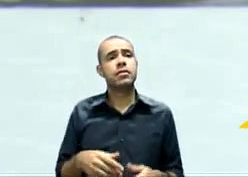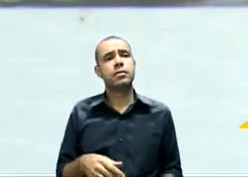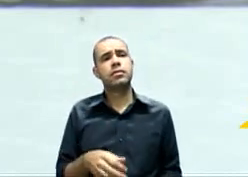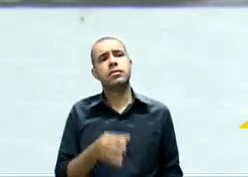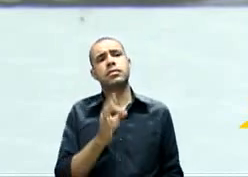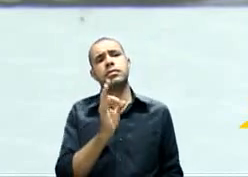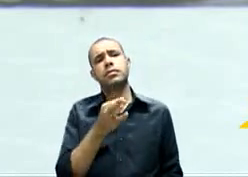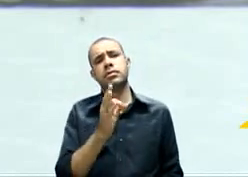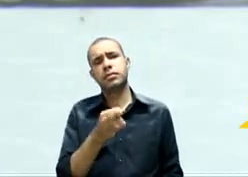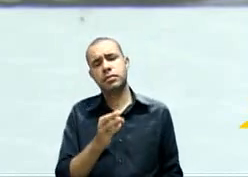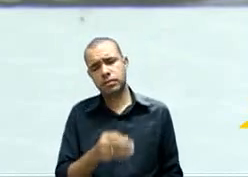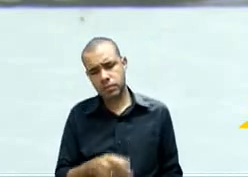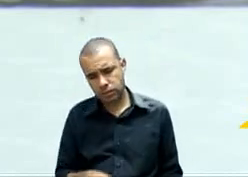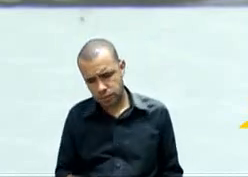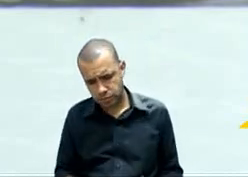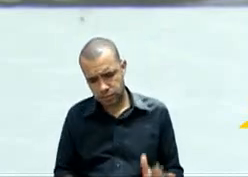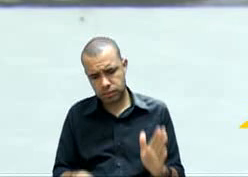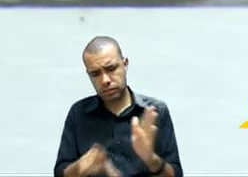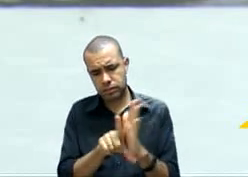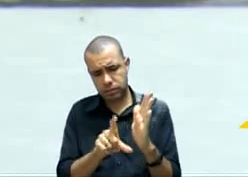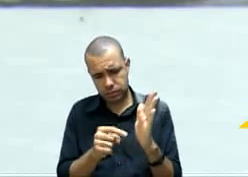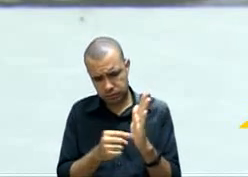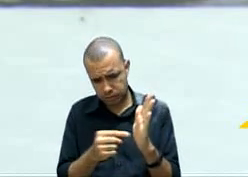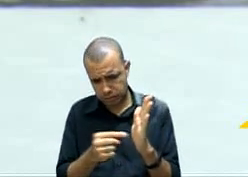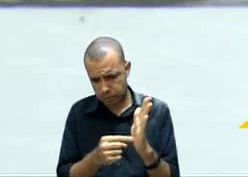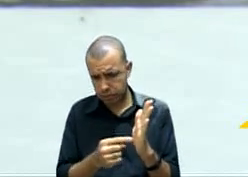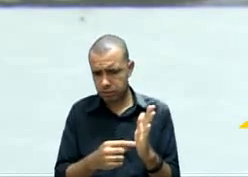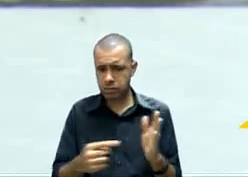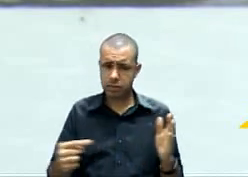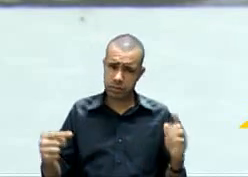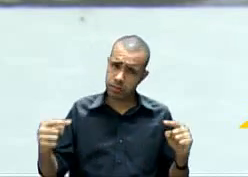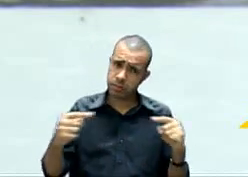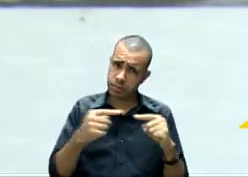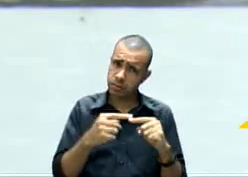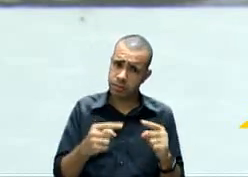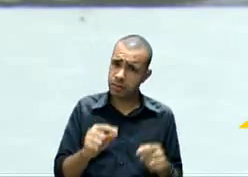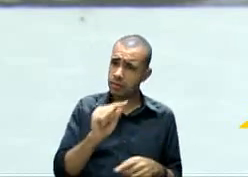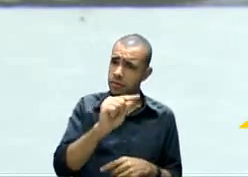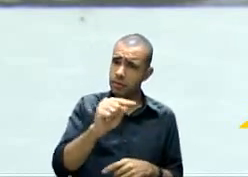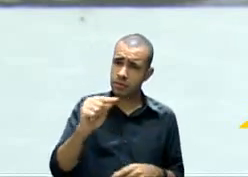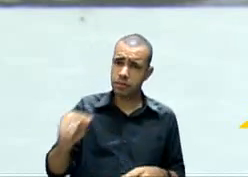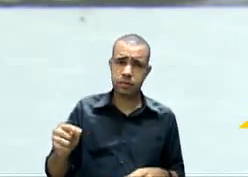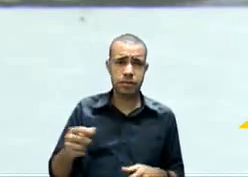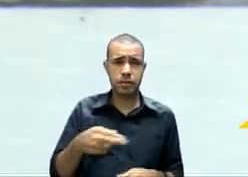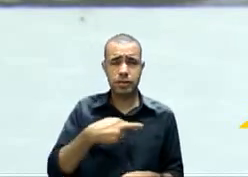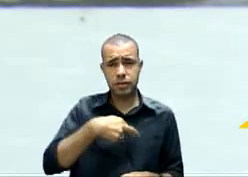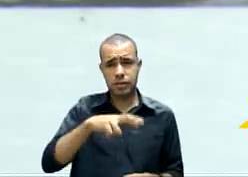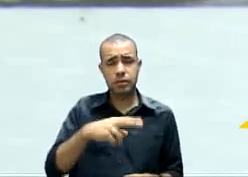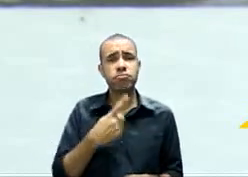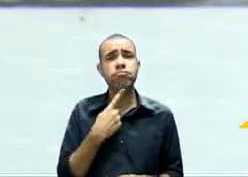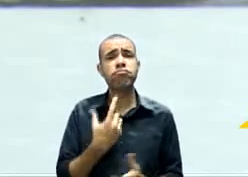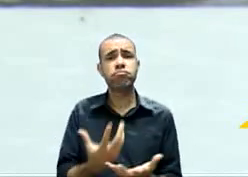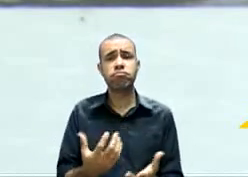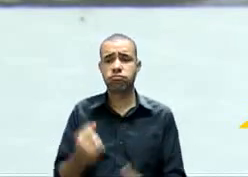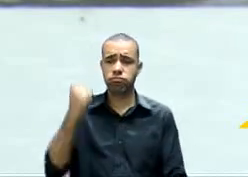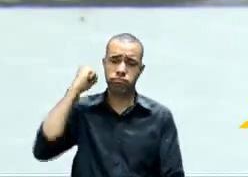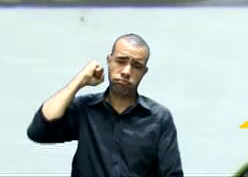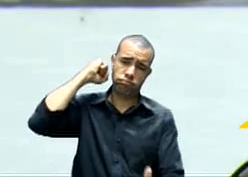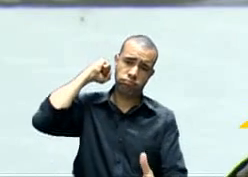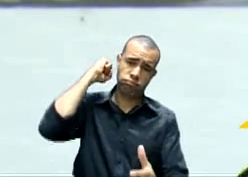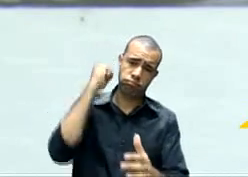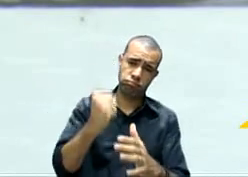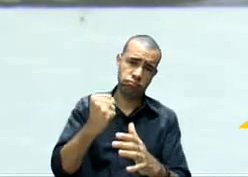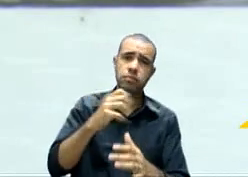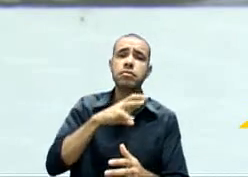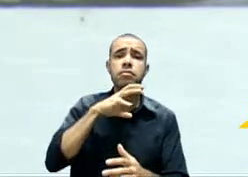constitucionalidade do sacrifício de animais em cultos religiosos. E eu não vi